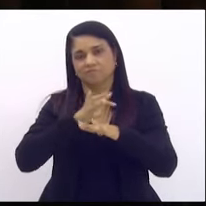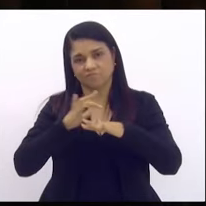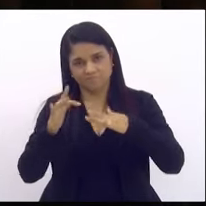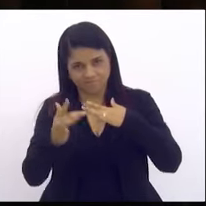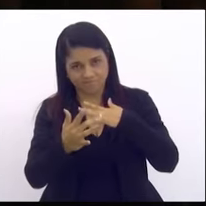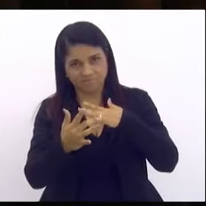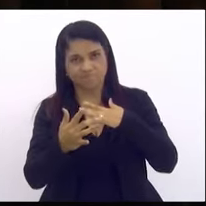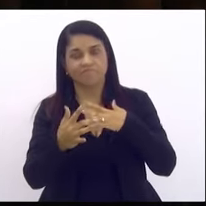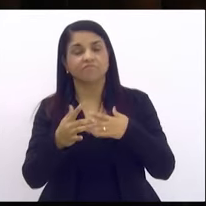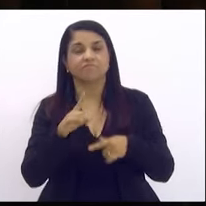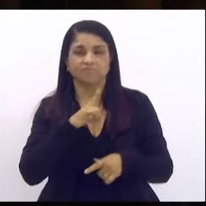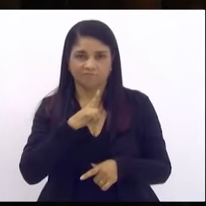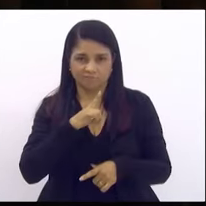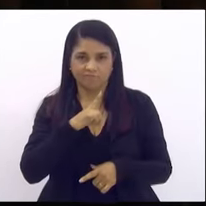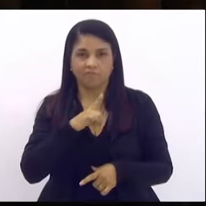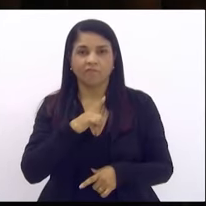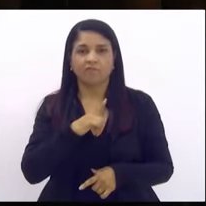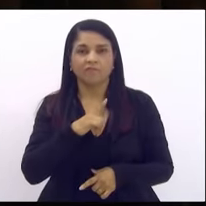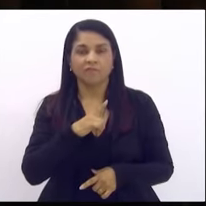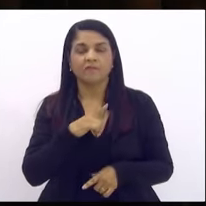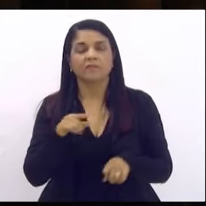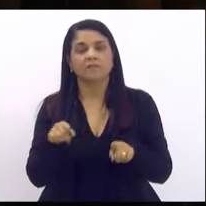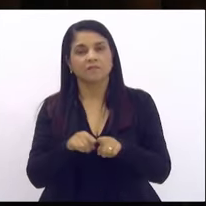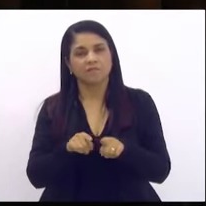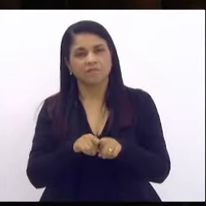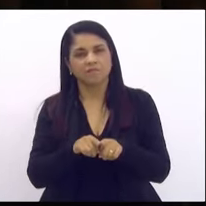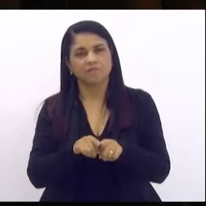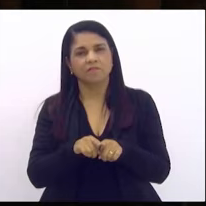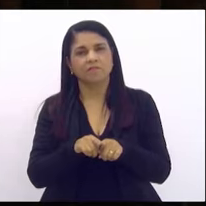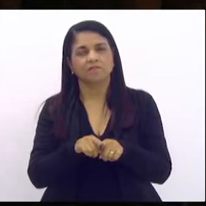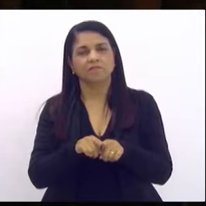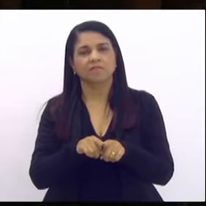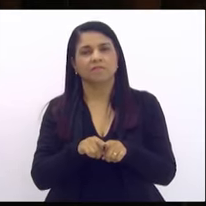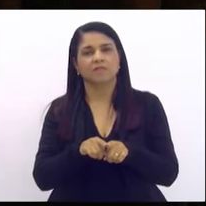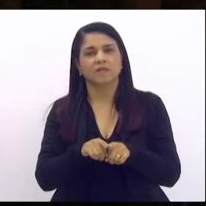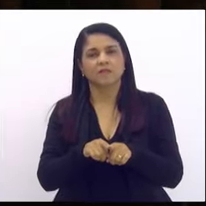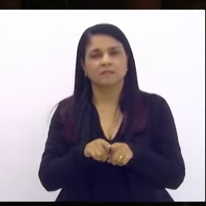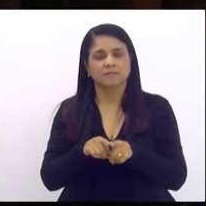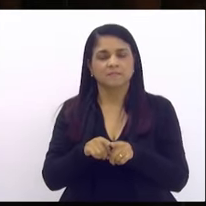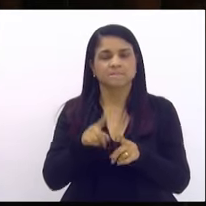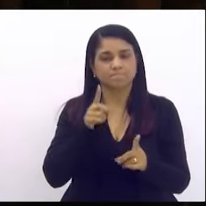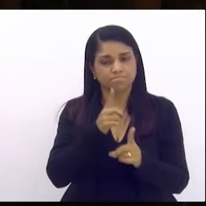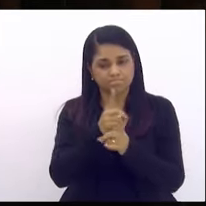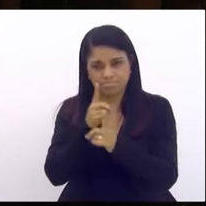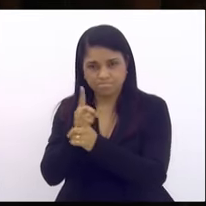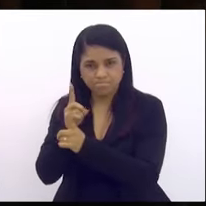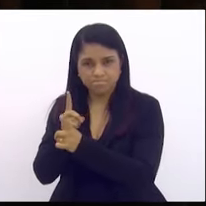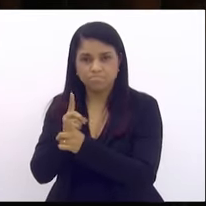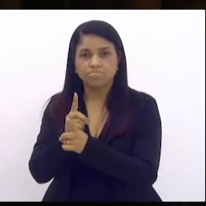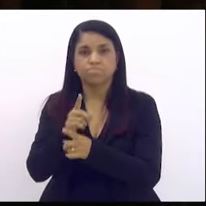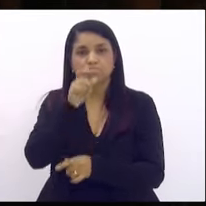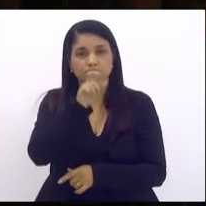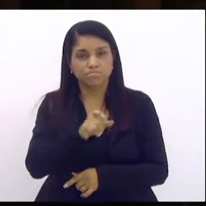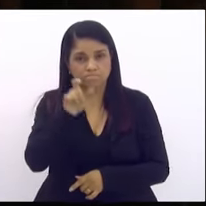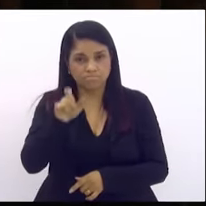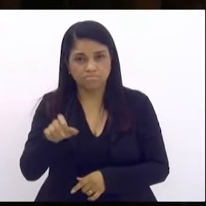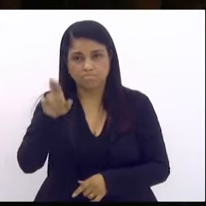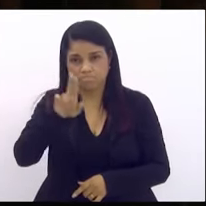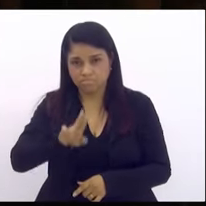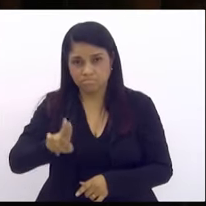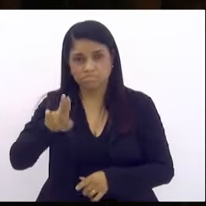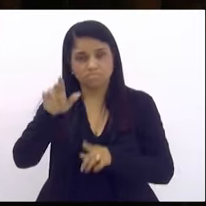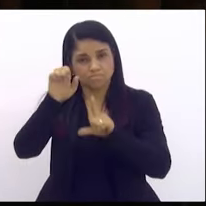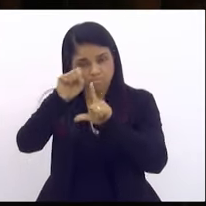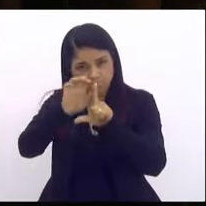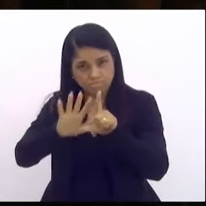sociais mas também aquilo que a gente pode identificar que são as pessoas que utilizam dessas plataformas